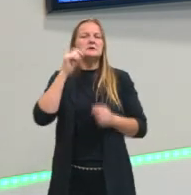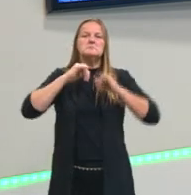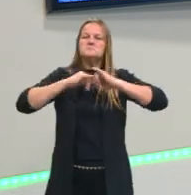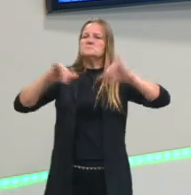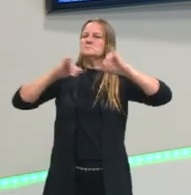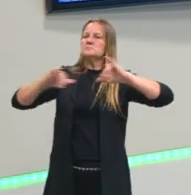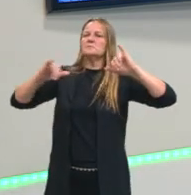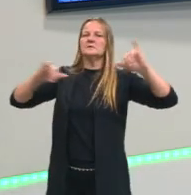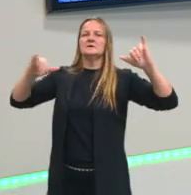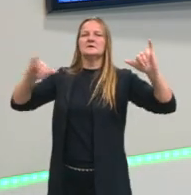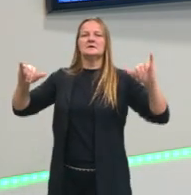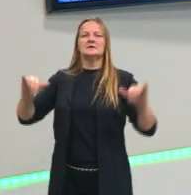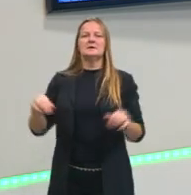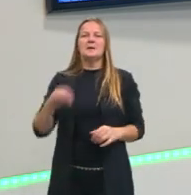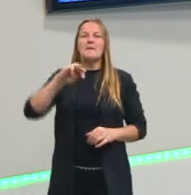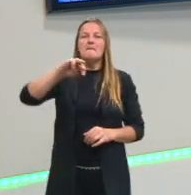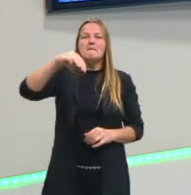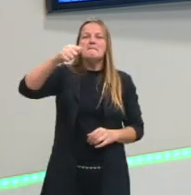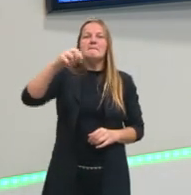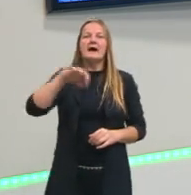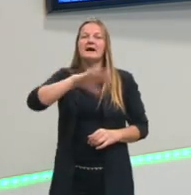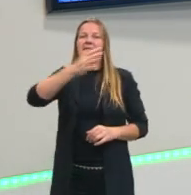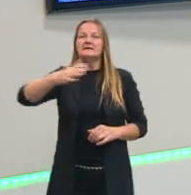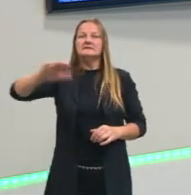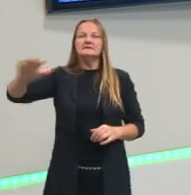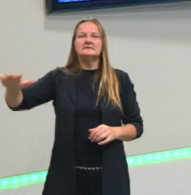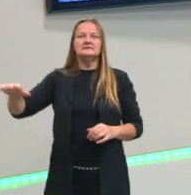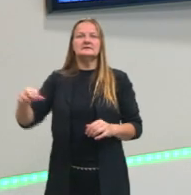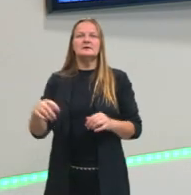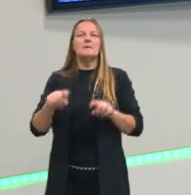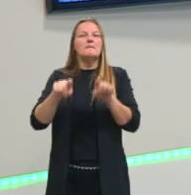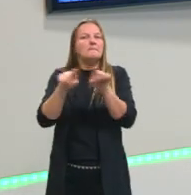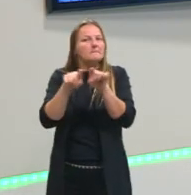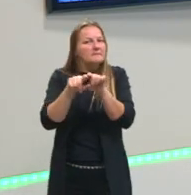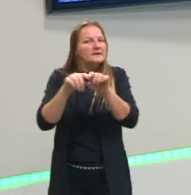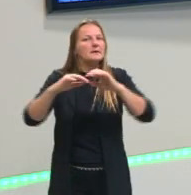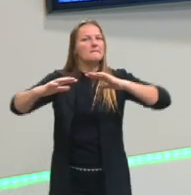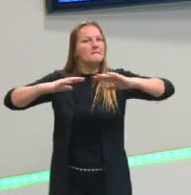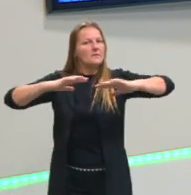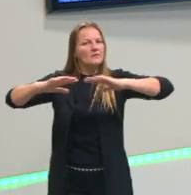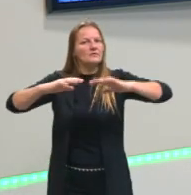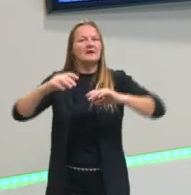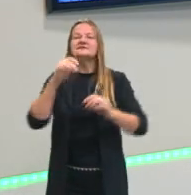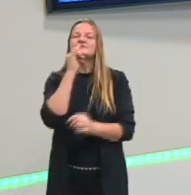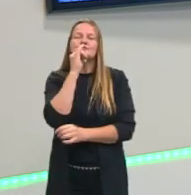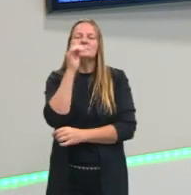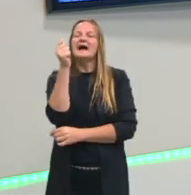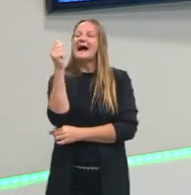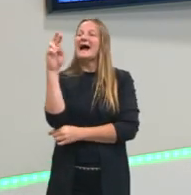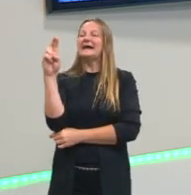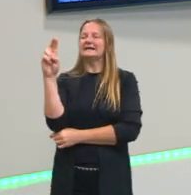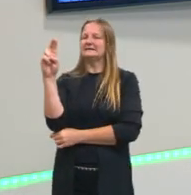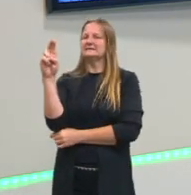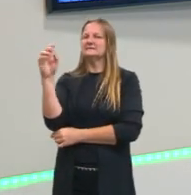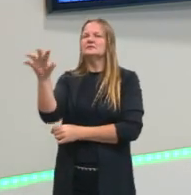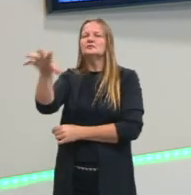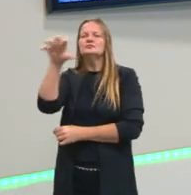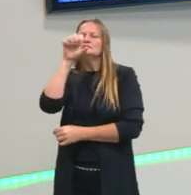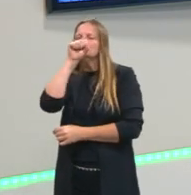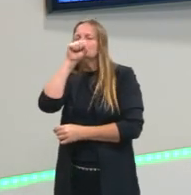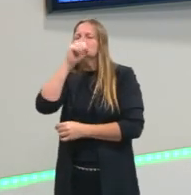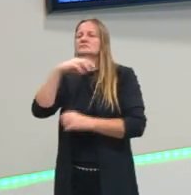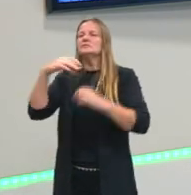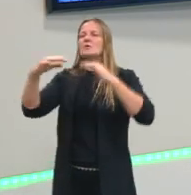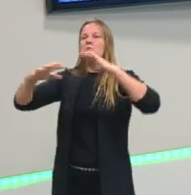o ar a origem de todas as coisas baseado nas também nos movimentos né que que o ar faz né evaporação todos